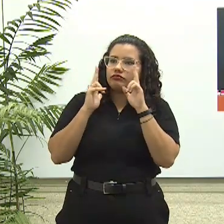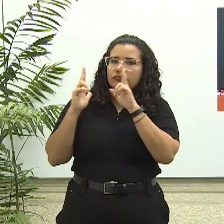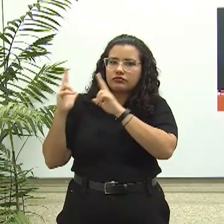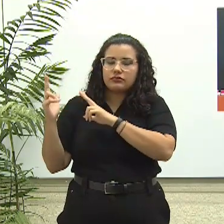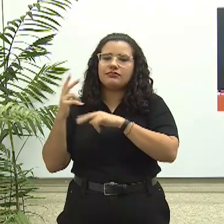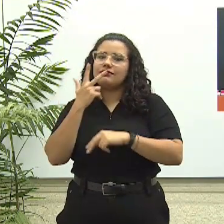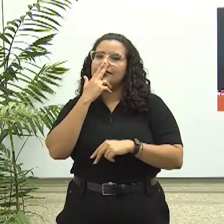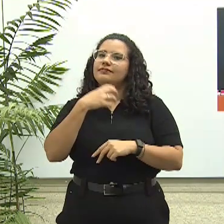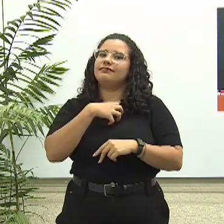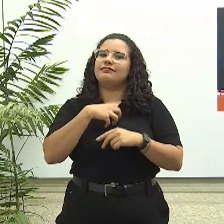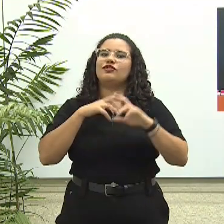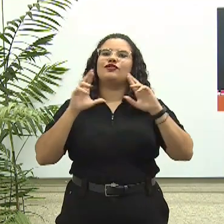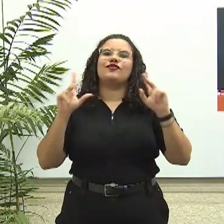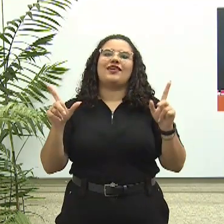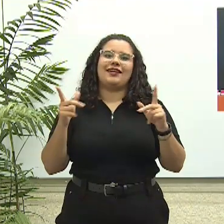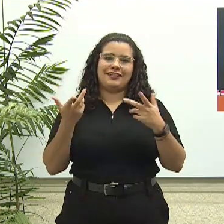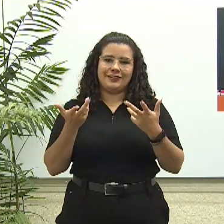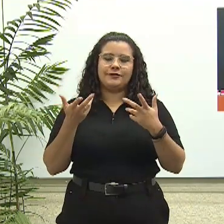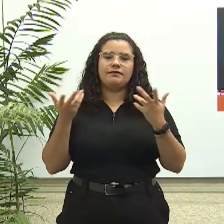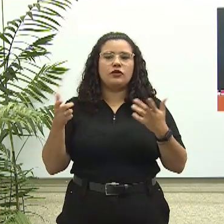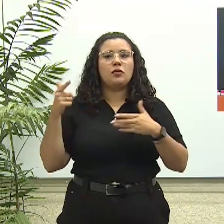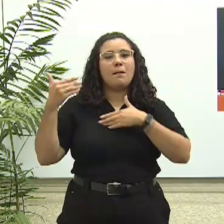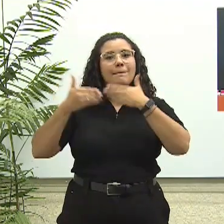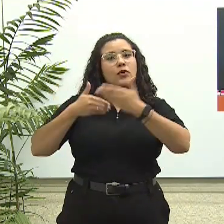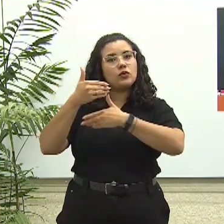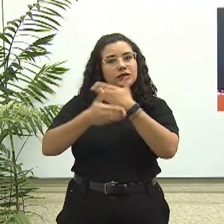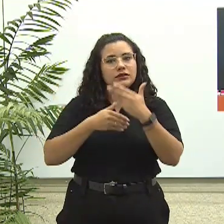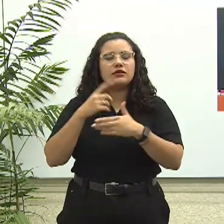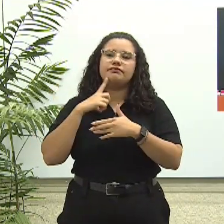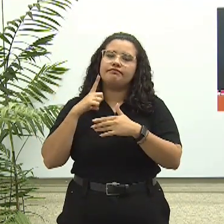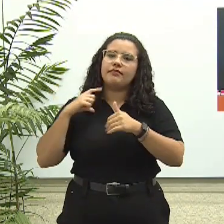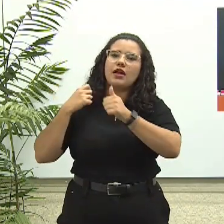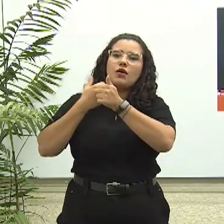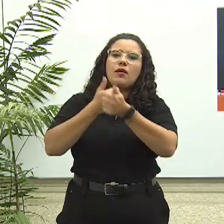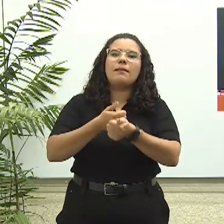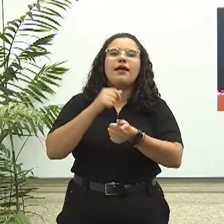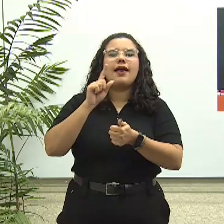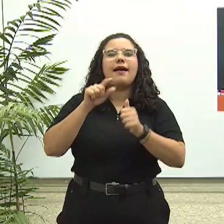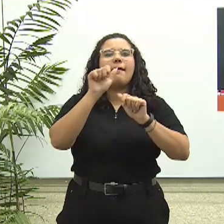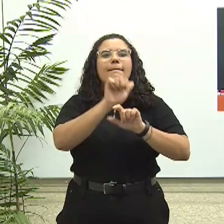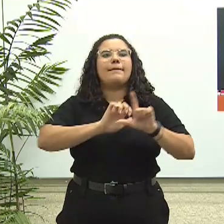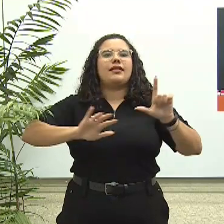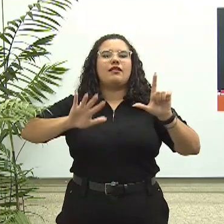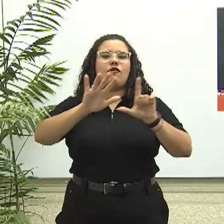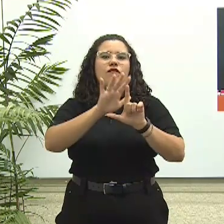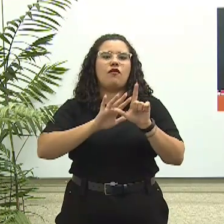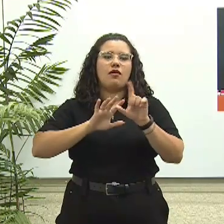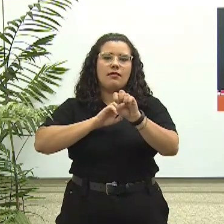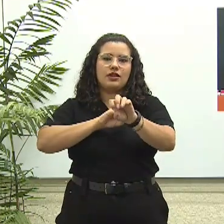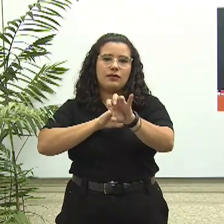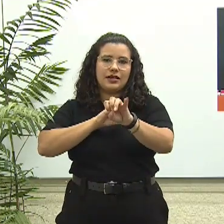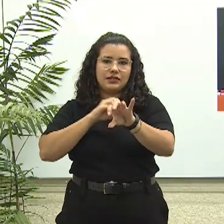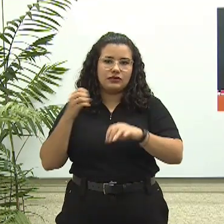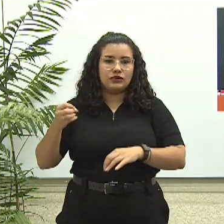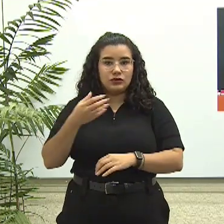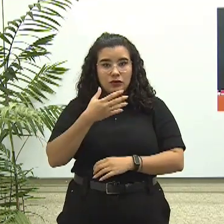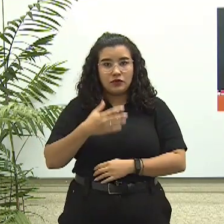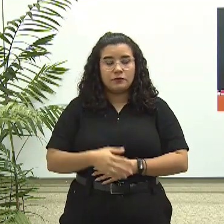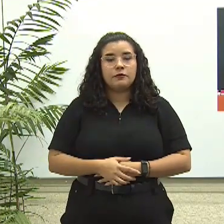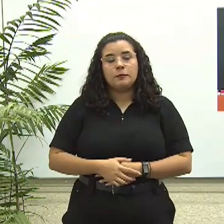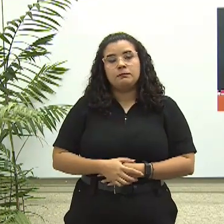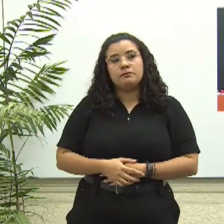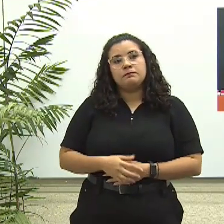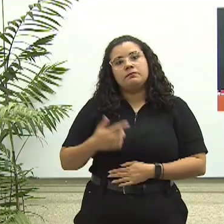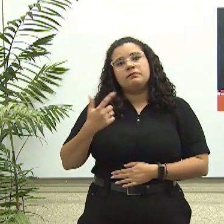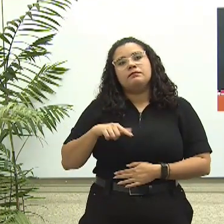é diferente então esse processo todo ele foi acompanhado por uma plataformização da educação e